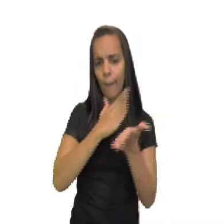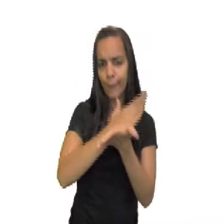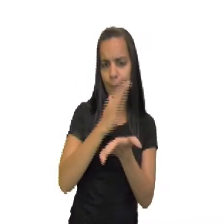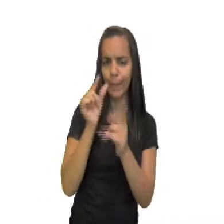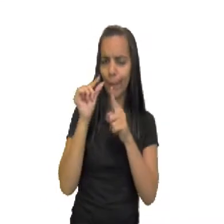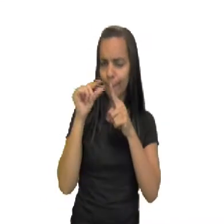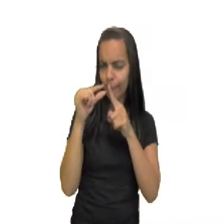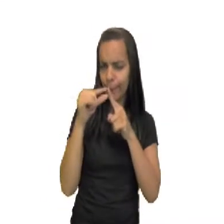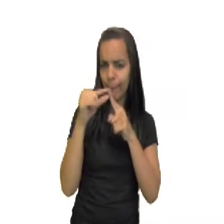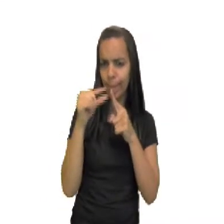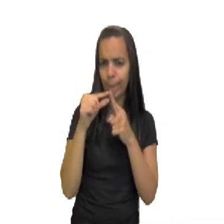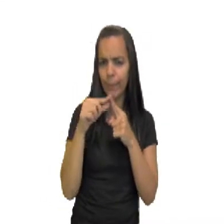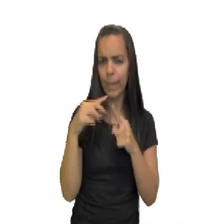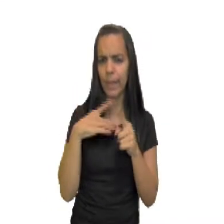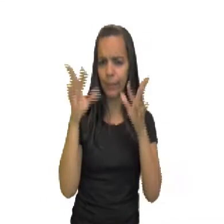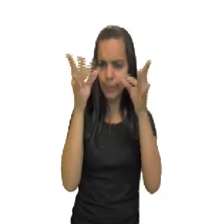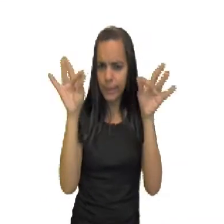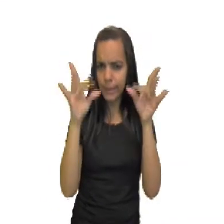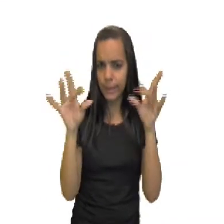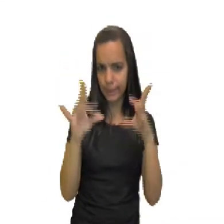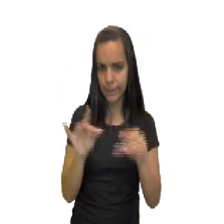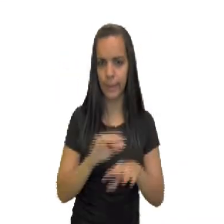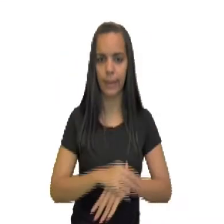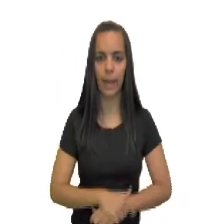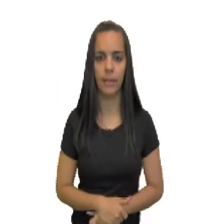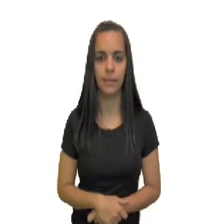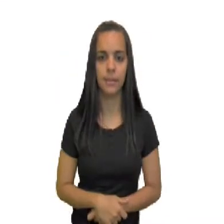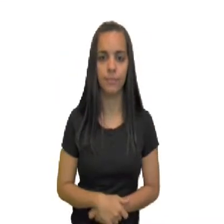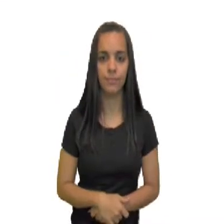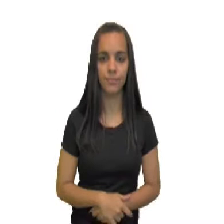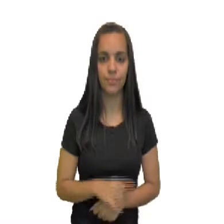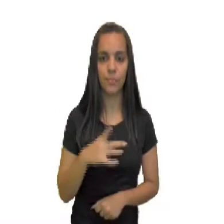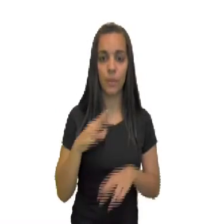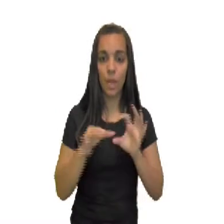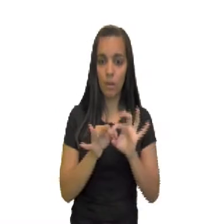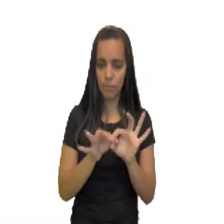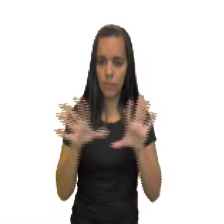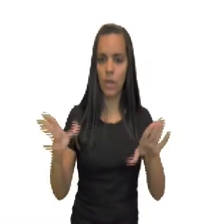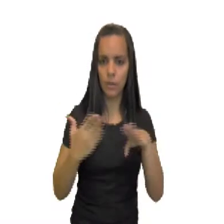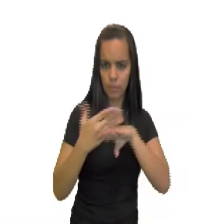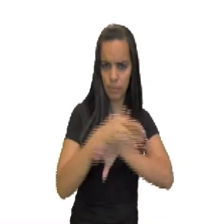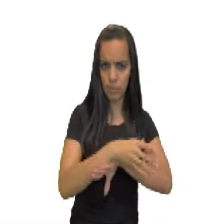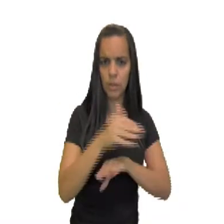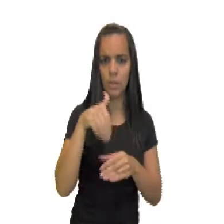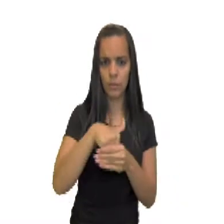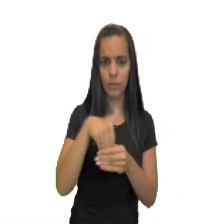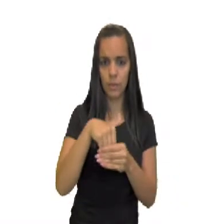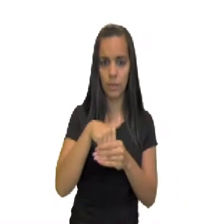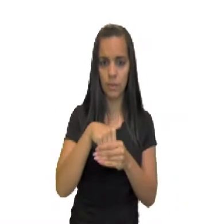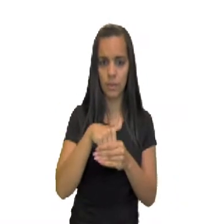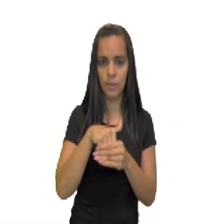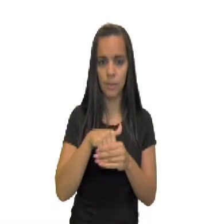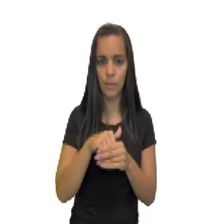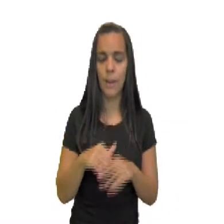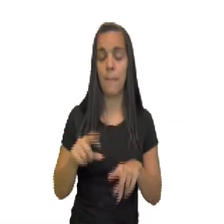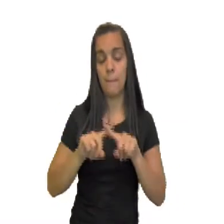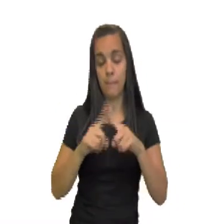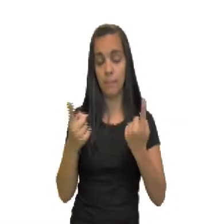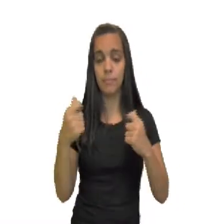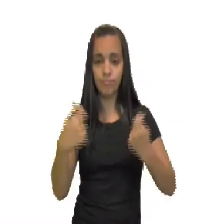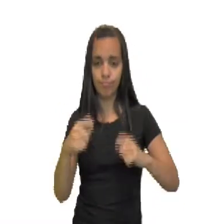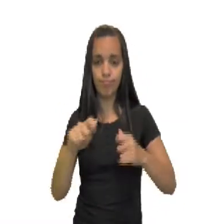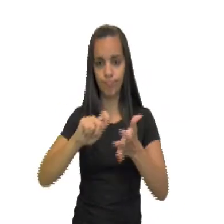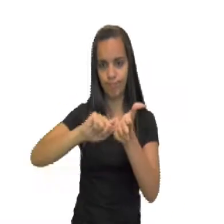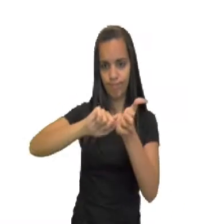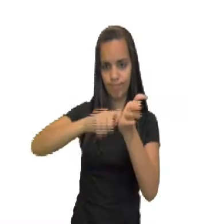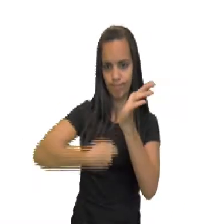patriarcado masculino. Ou seja, elas poderiam votar, mas precisava de uma assinatura